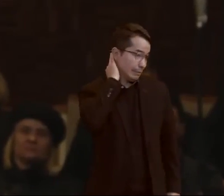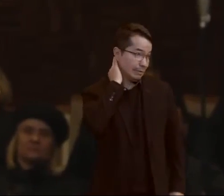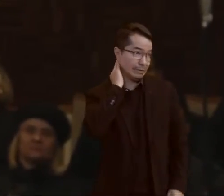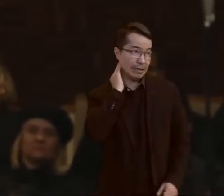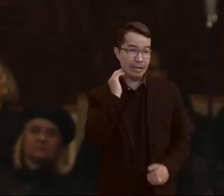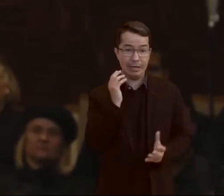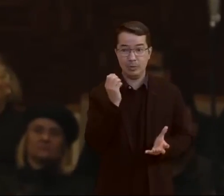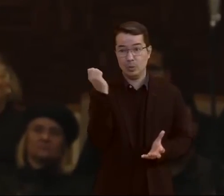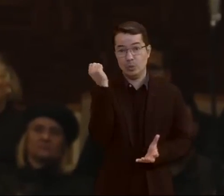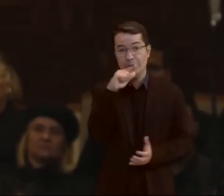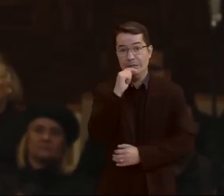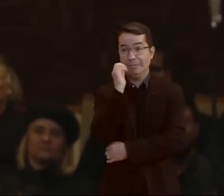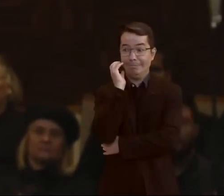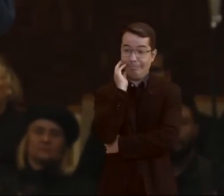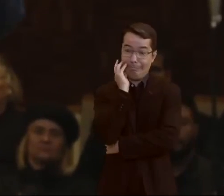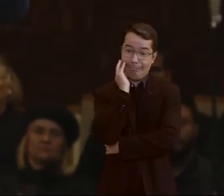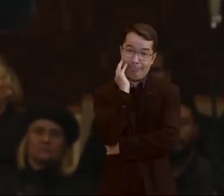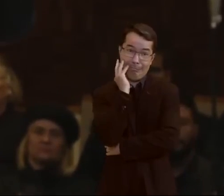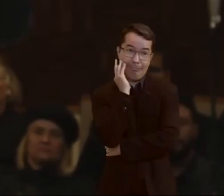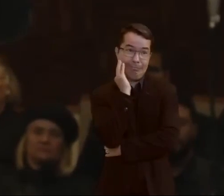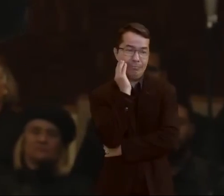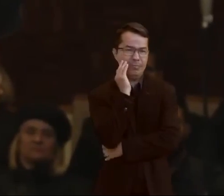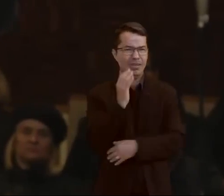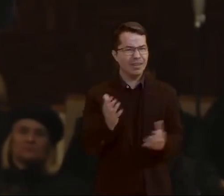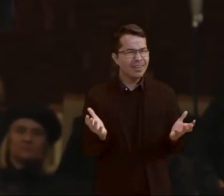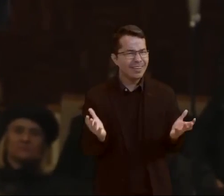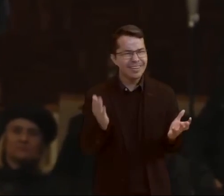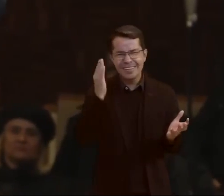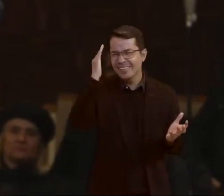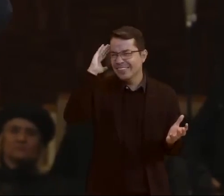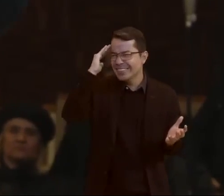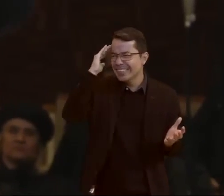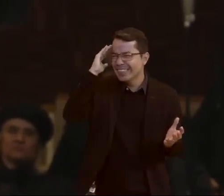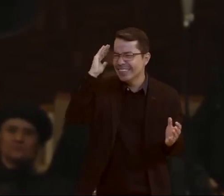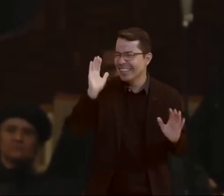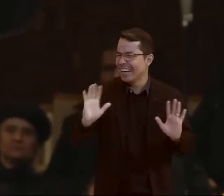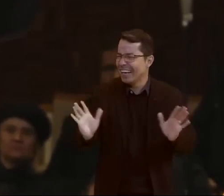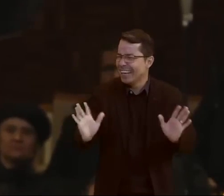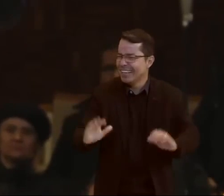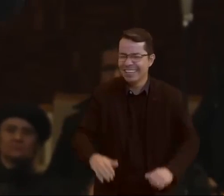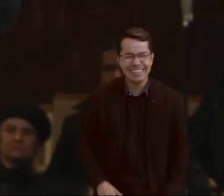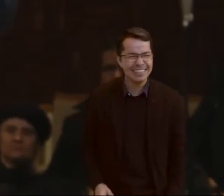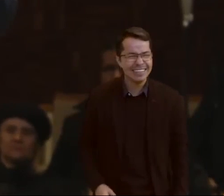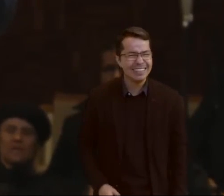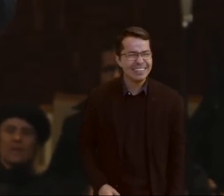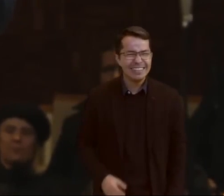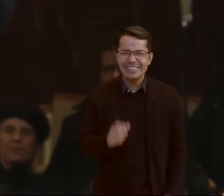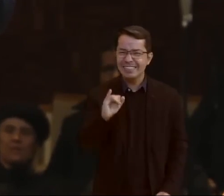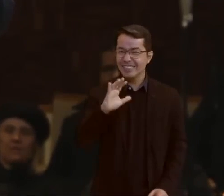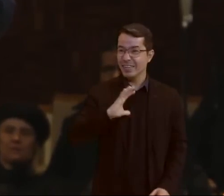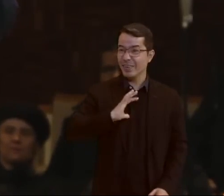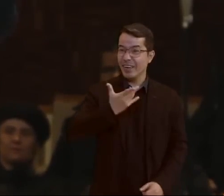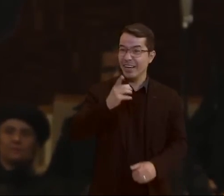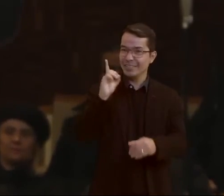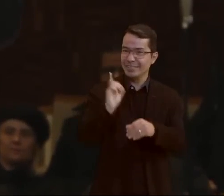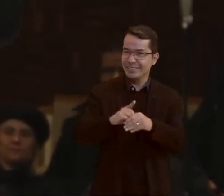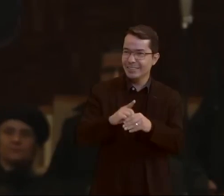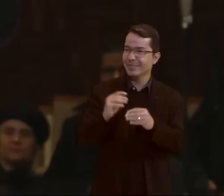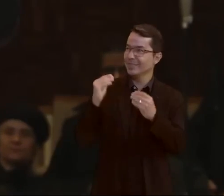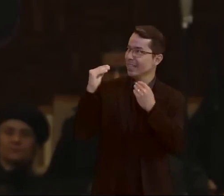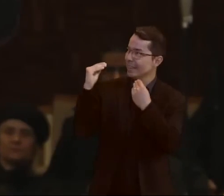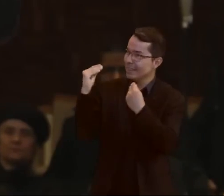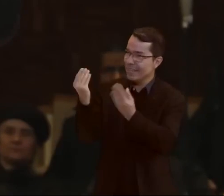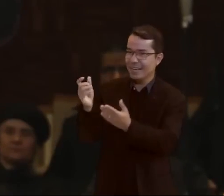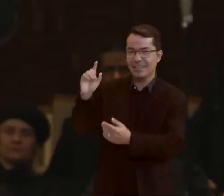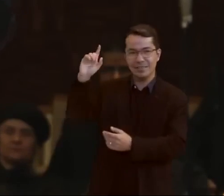quer a primícia. A primeira coisa é para Ele. E quando a gente dá a primícia, Ele vai abençoar a nossa vida. Não é que você vai ficar